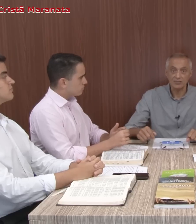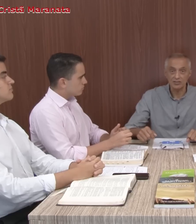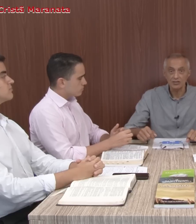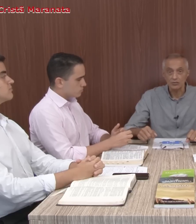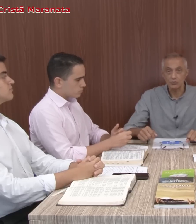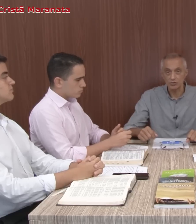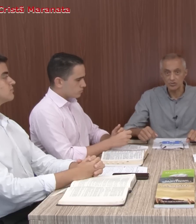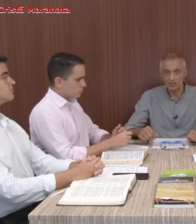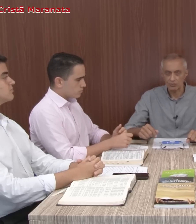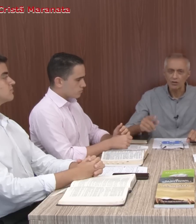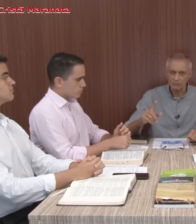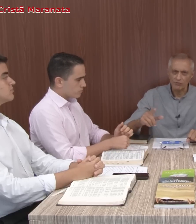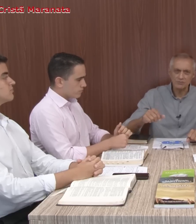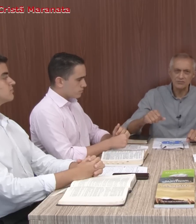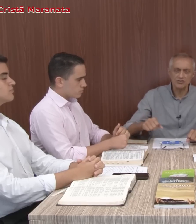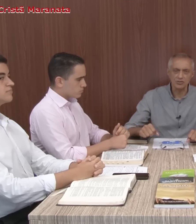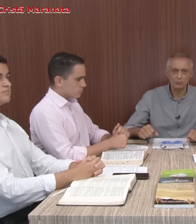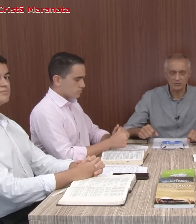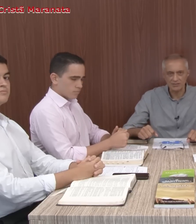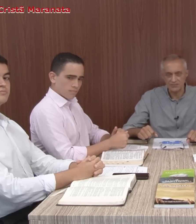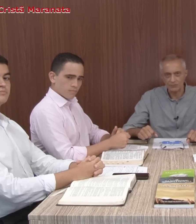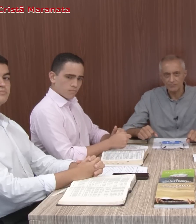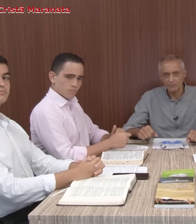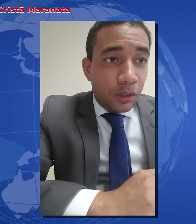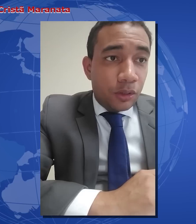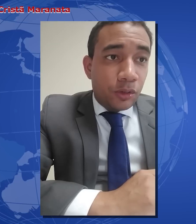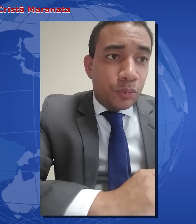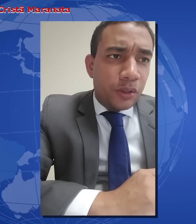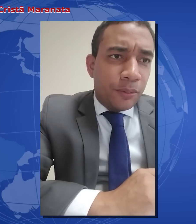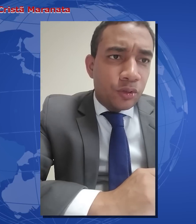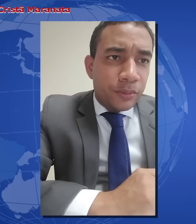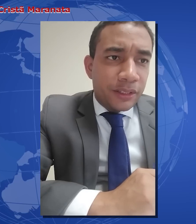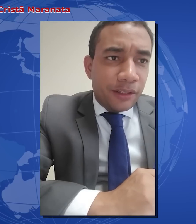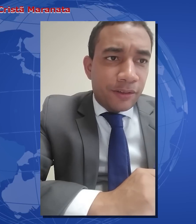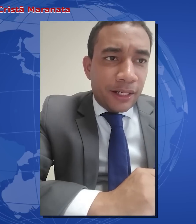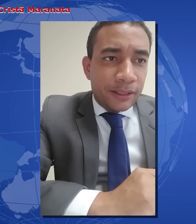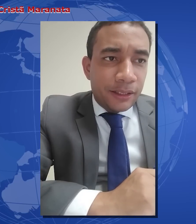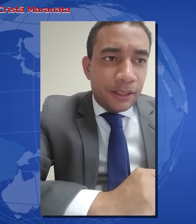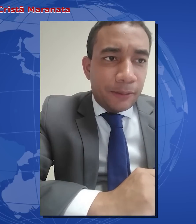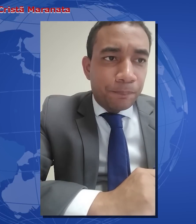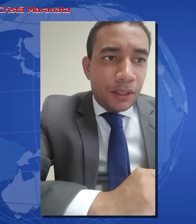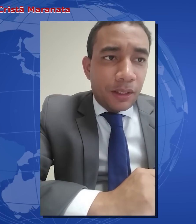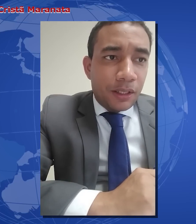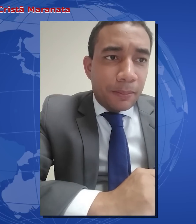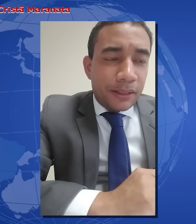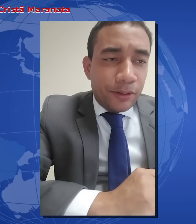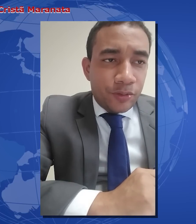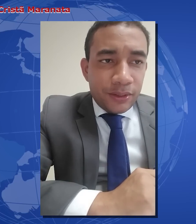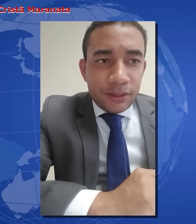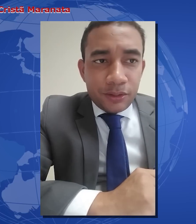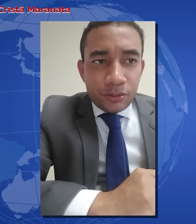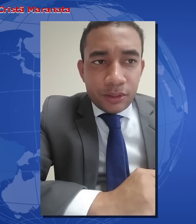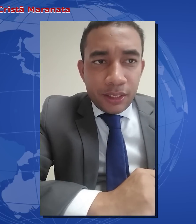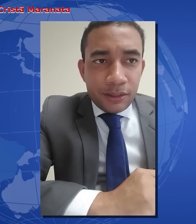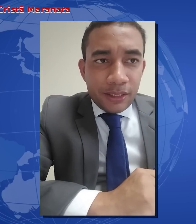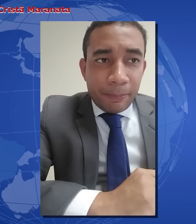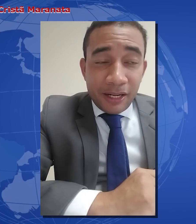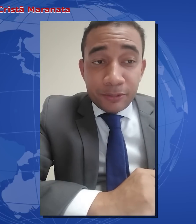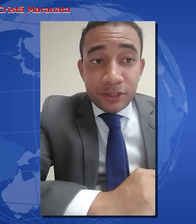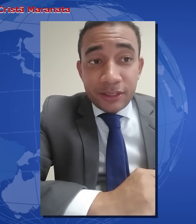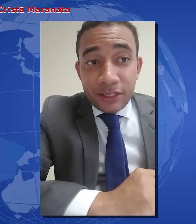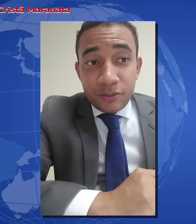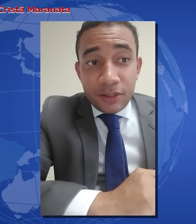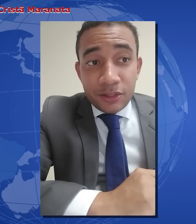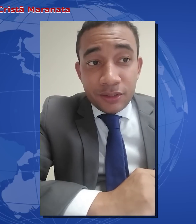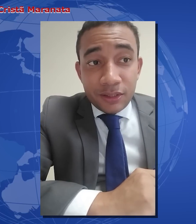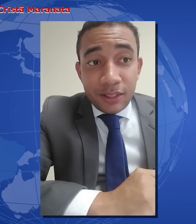Iguaçu, aqui do Rio de Janeiro. Vamos assistir com atenção. Nós podemos observar que em Mateus 25:3, que é a